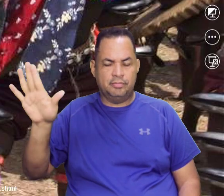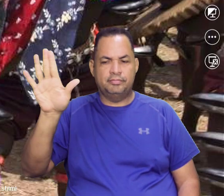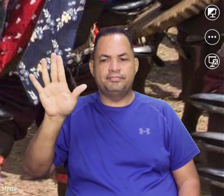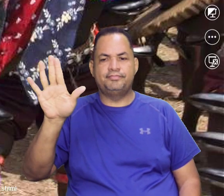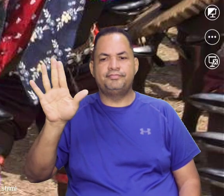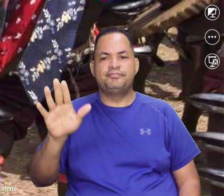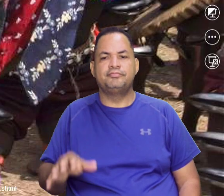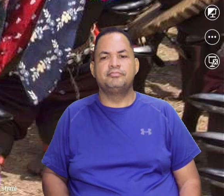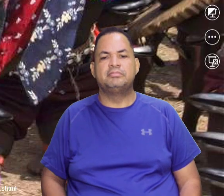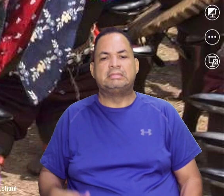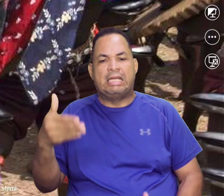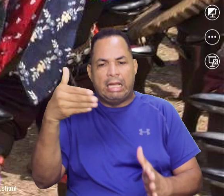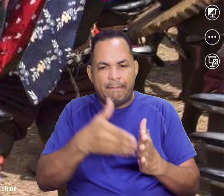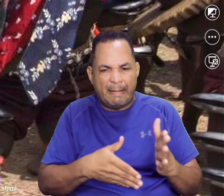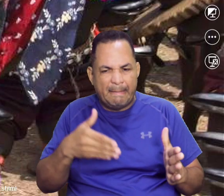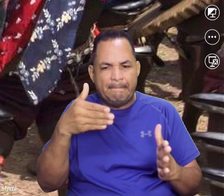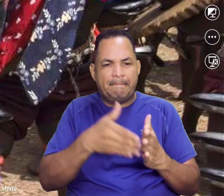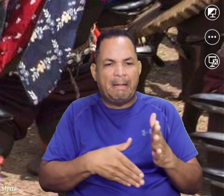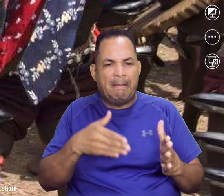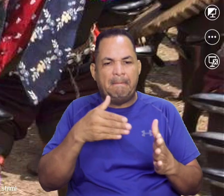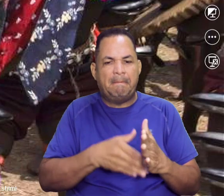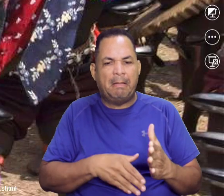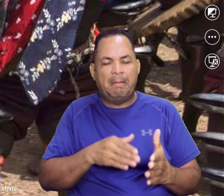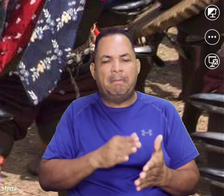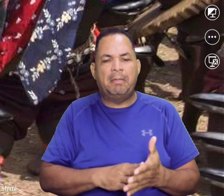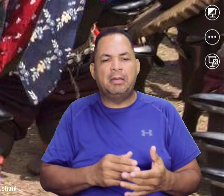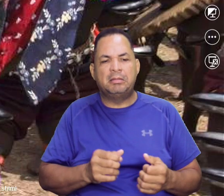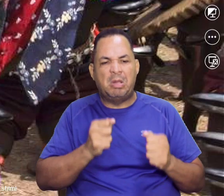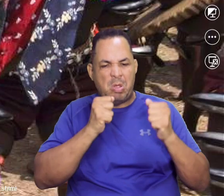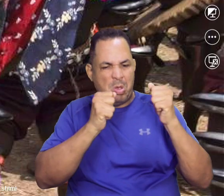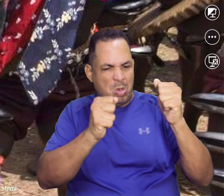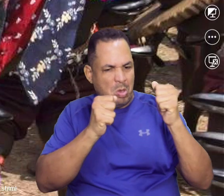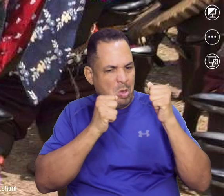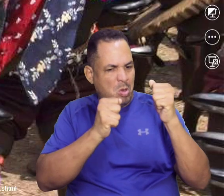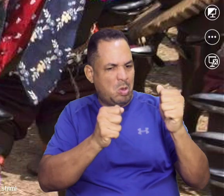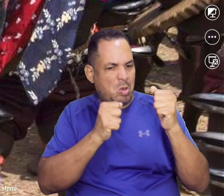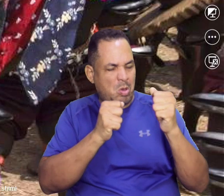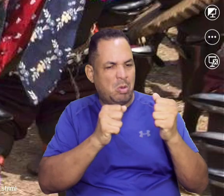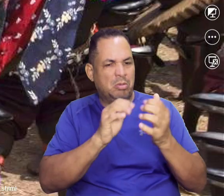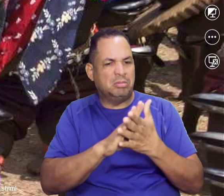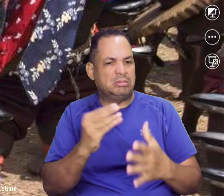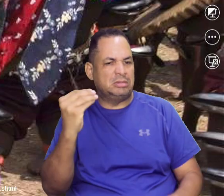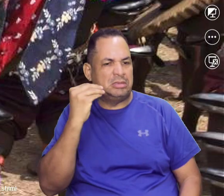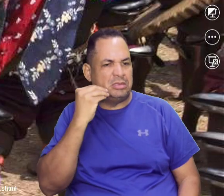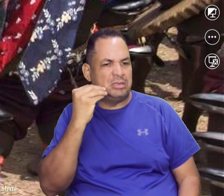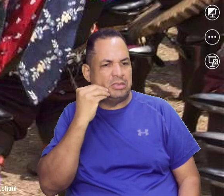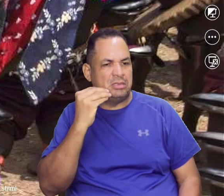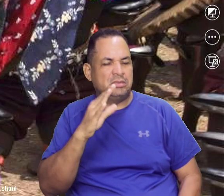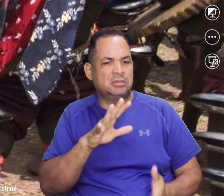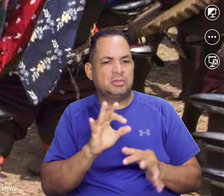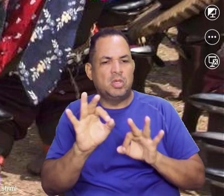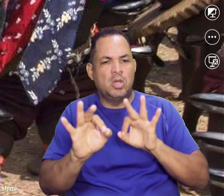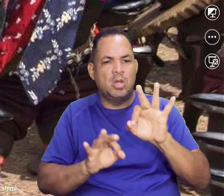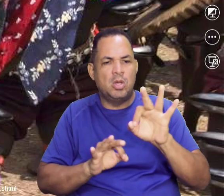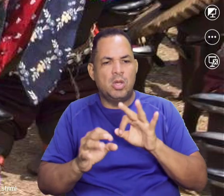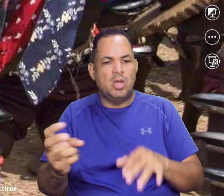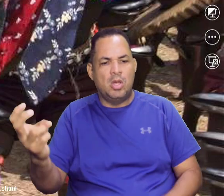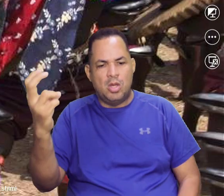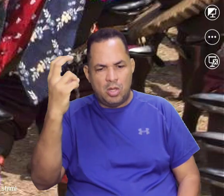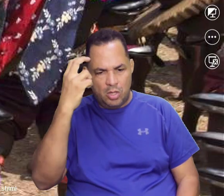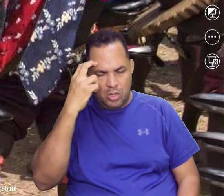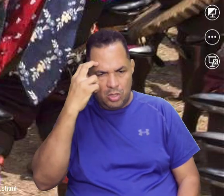eles estão resistindo à tentativa de mudança, à tentativa de implantação da